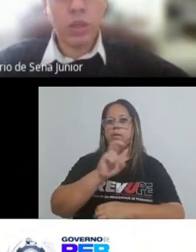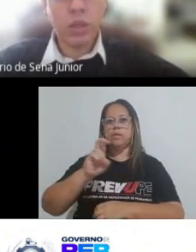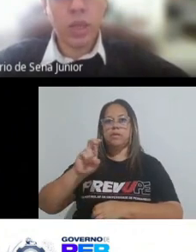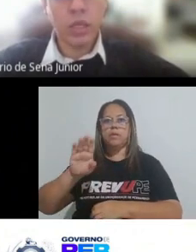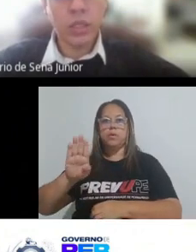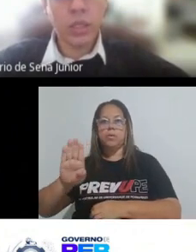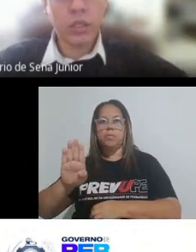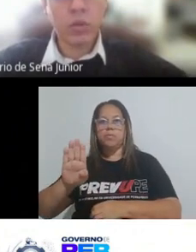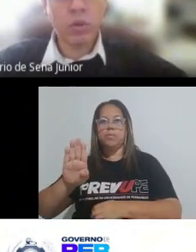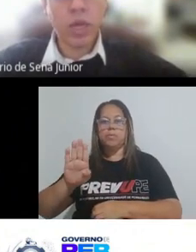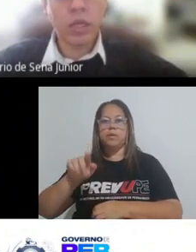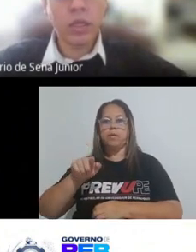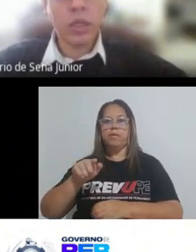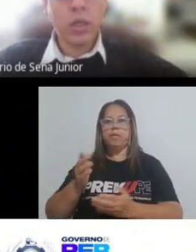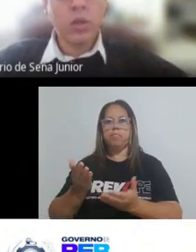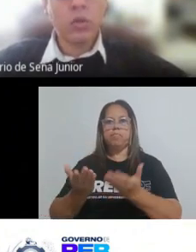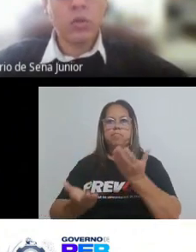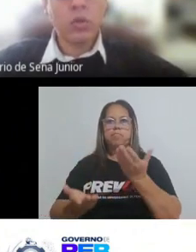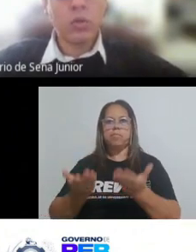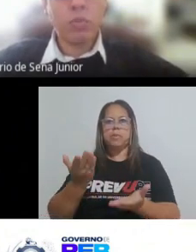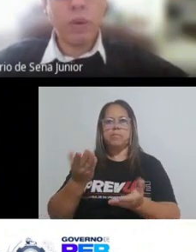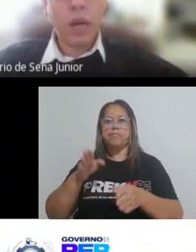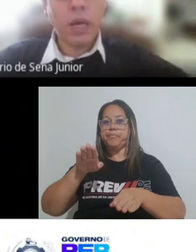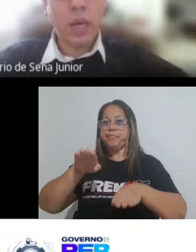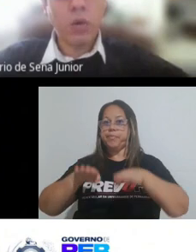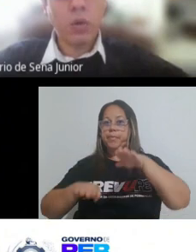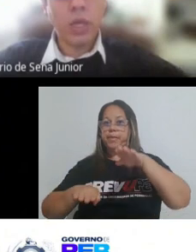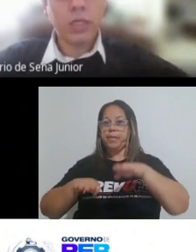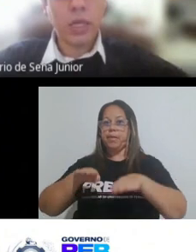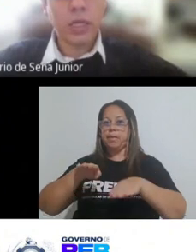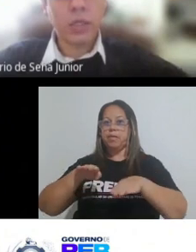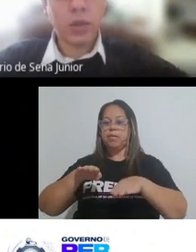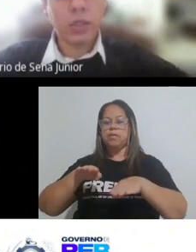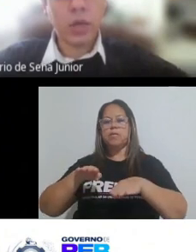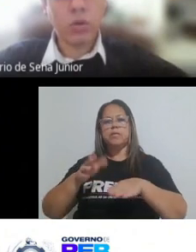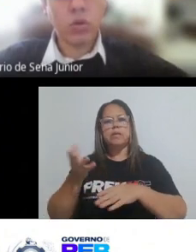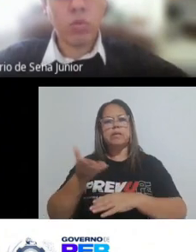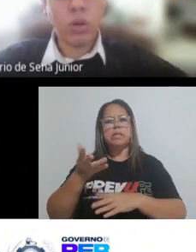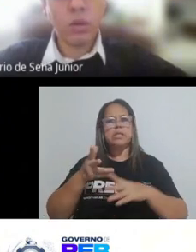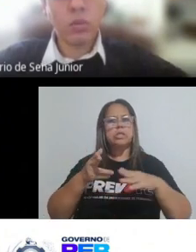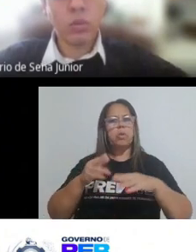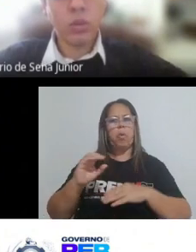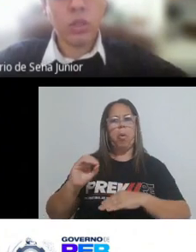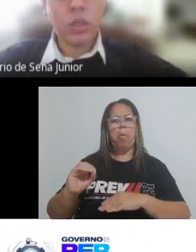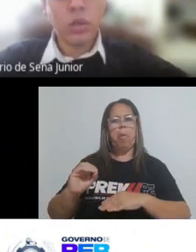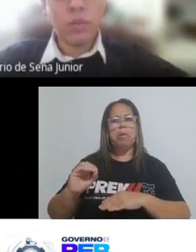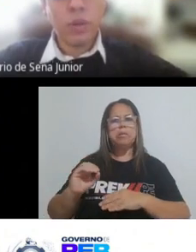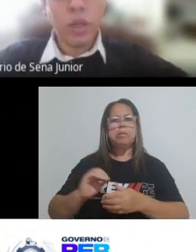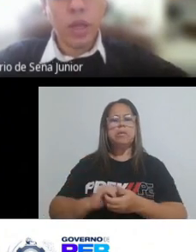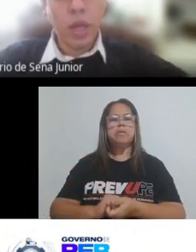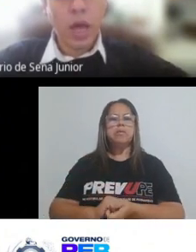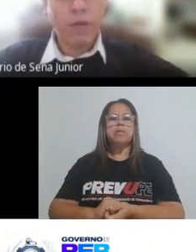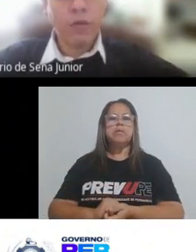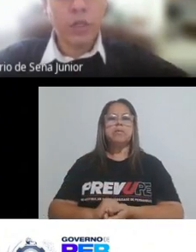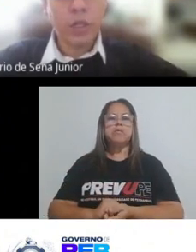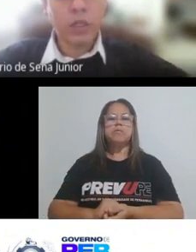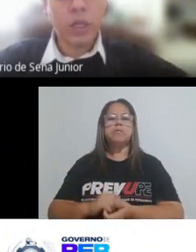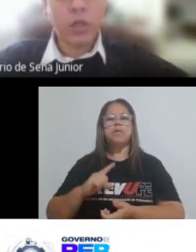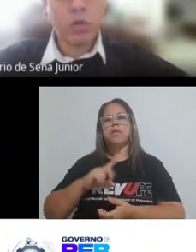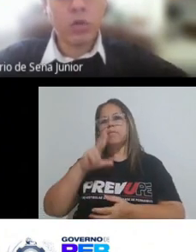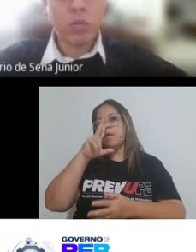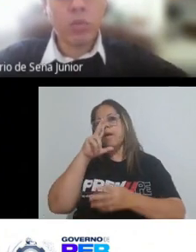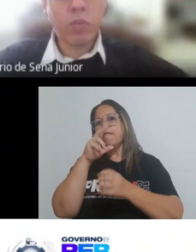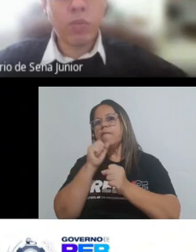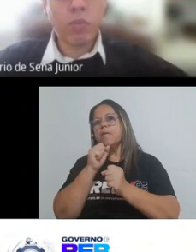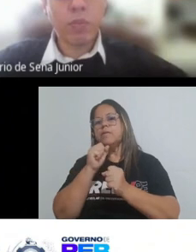nesta desigualdade para onde a aceleração é zero, tomamos a força de